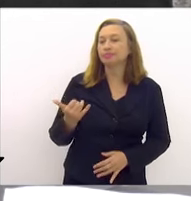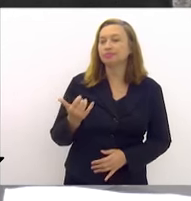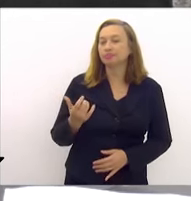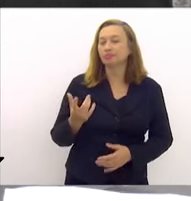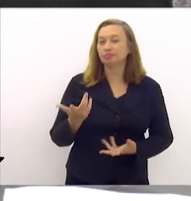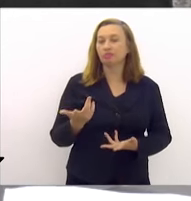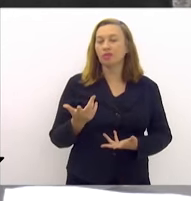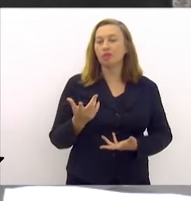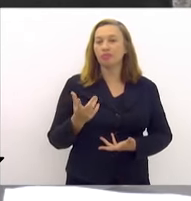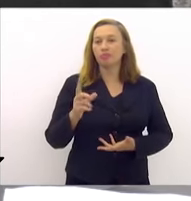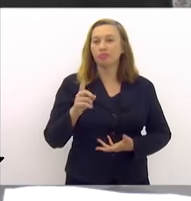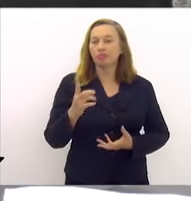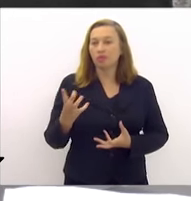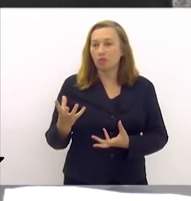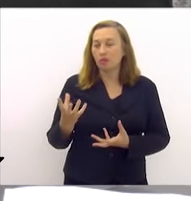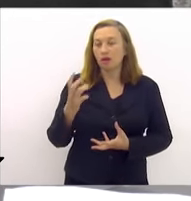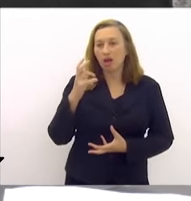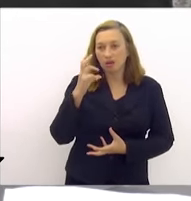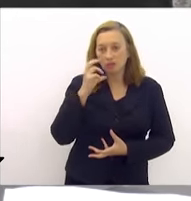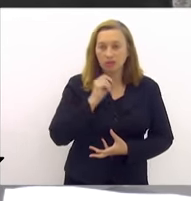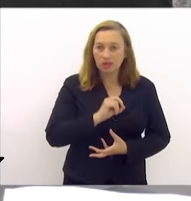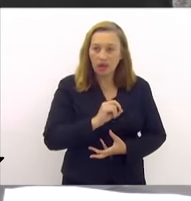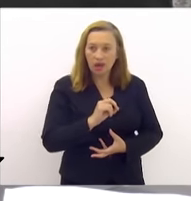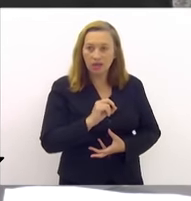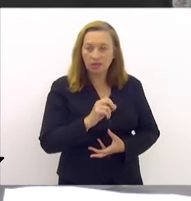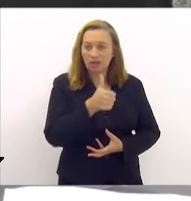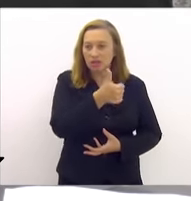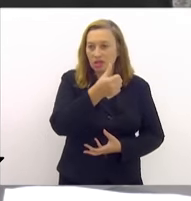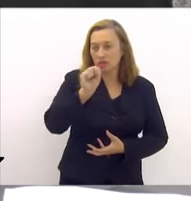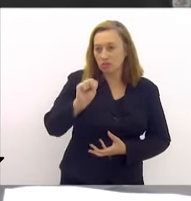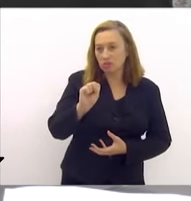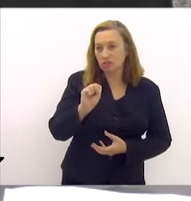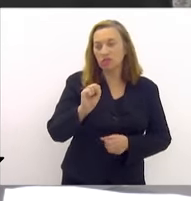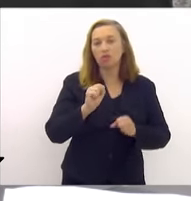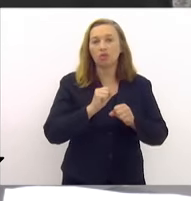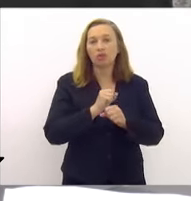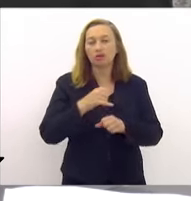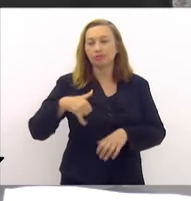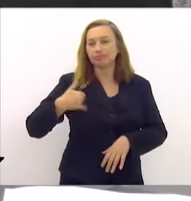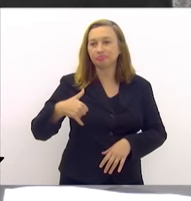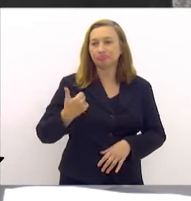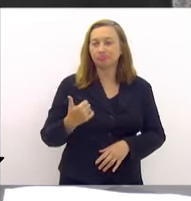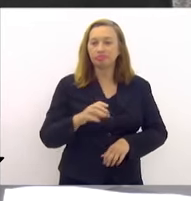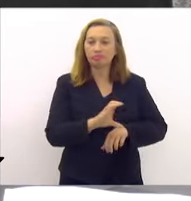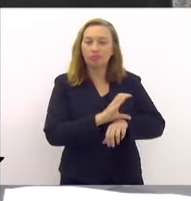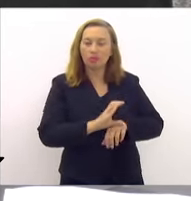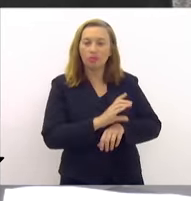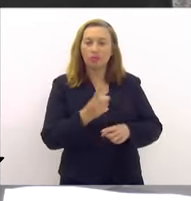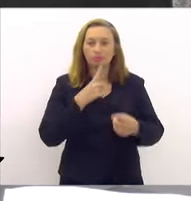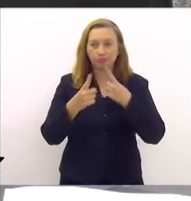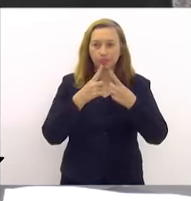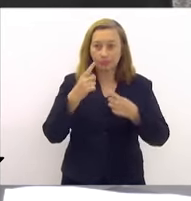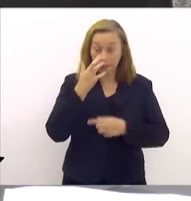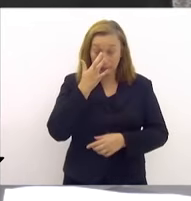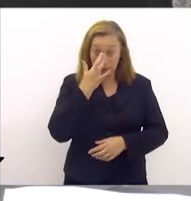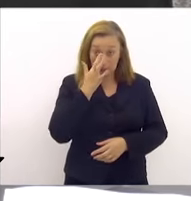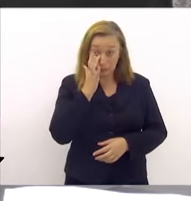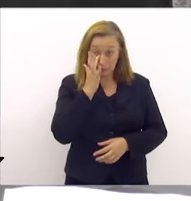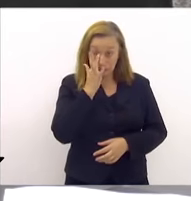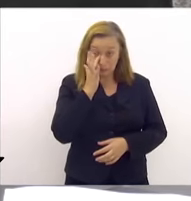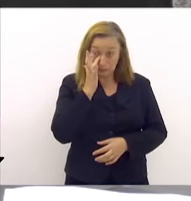sido adotados. Parecer é pela constitucionalidade. Em discussão. Tem um voto em